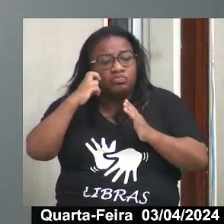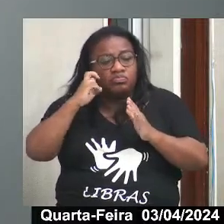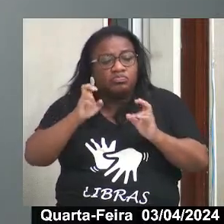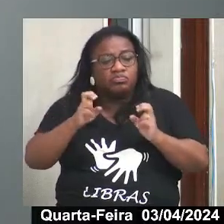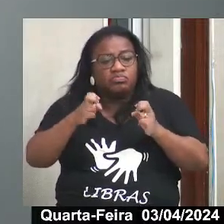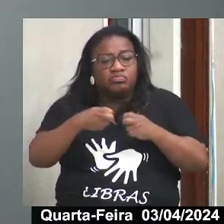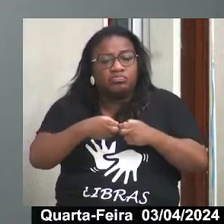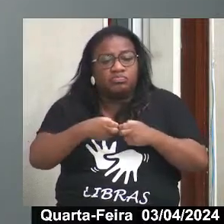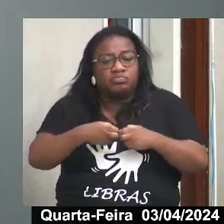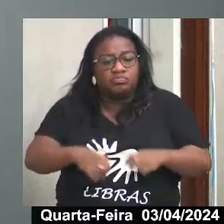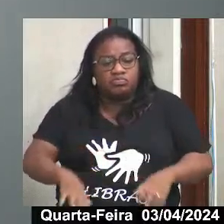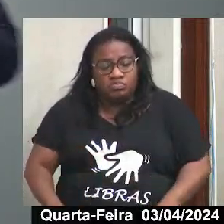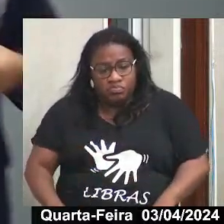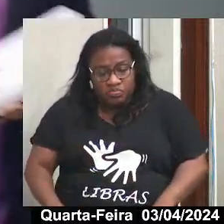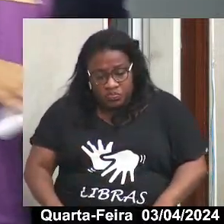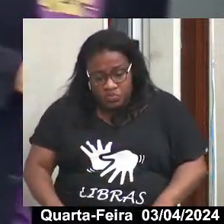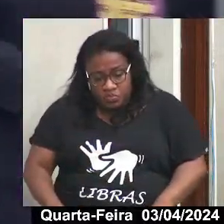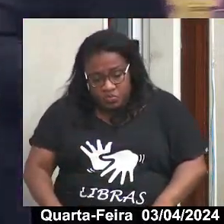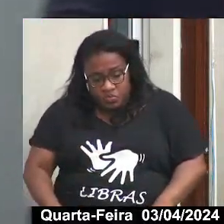Câmara Municipal.